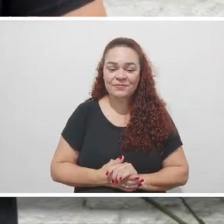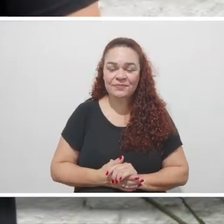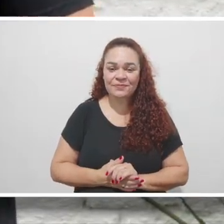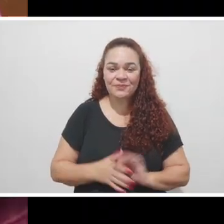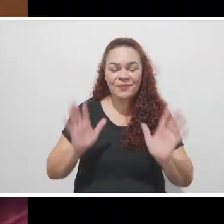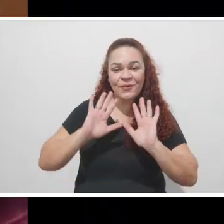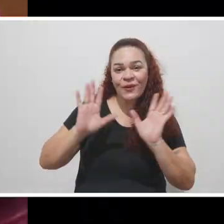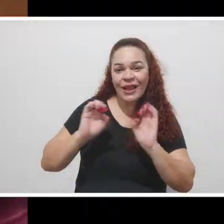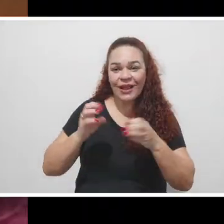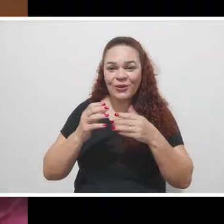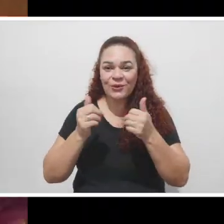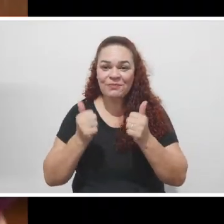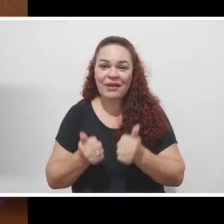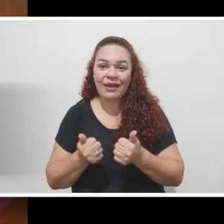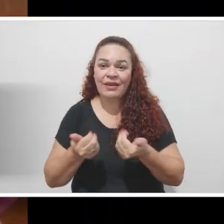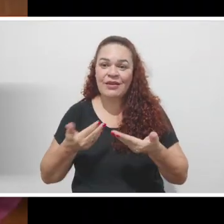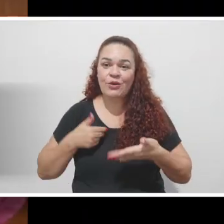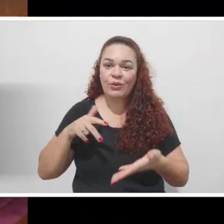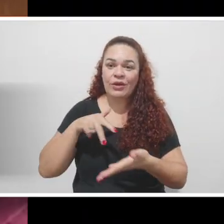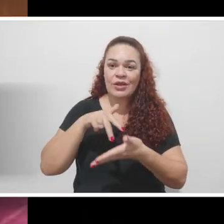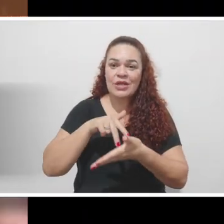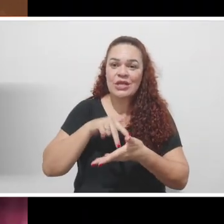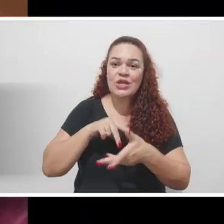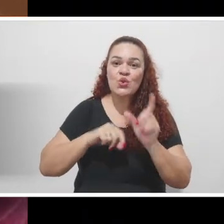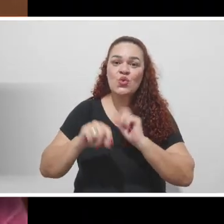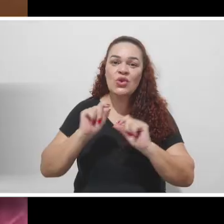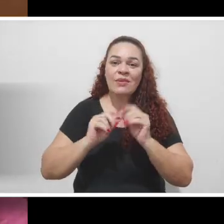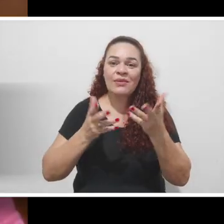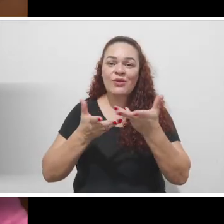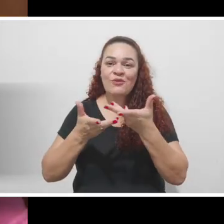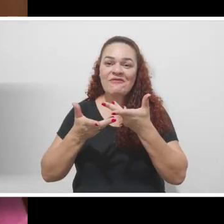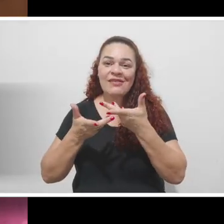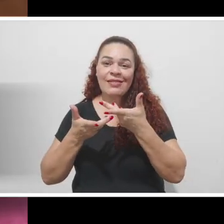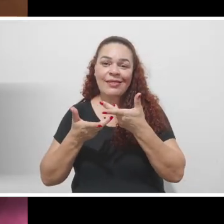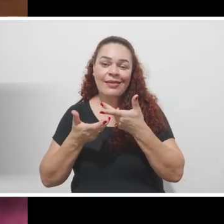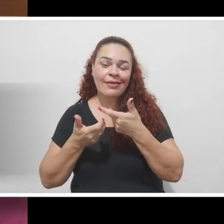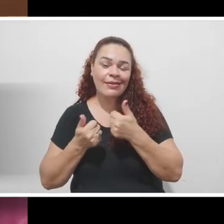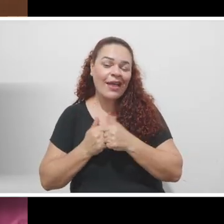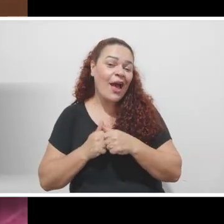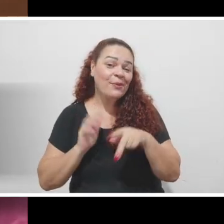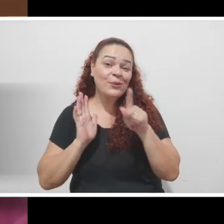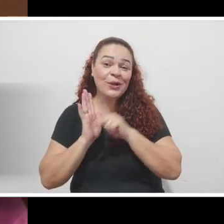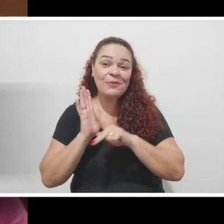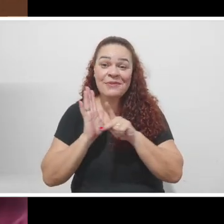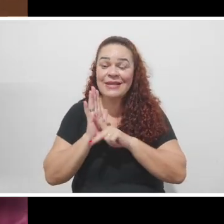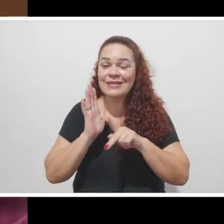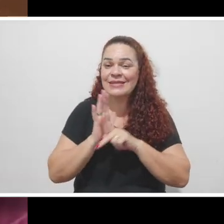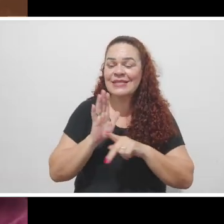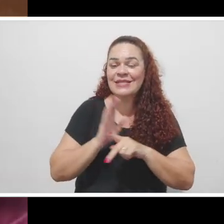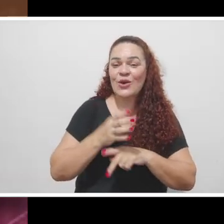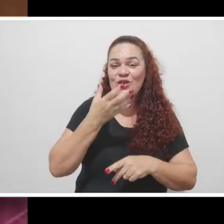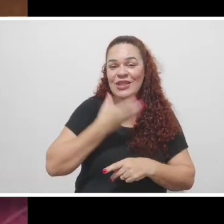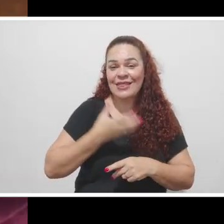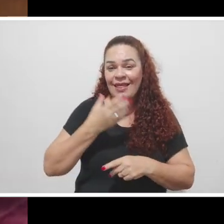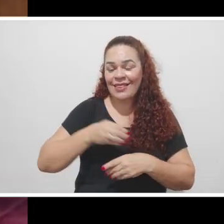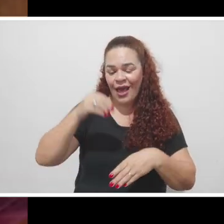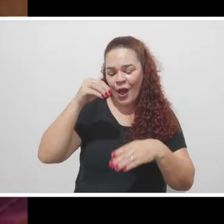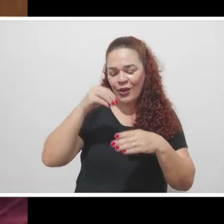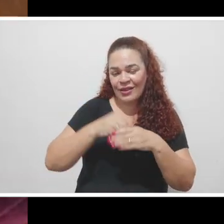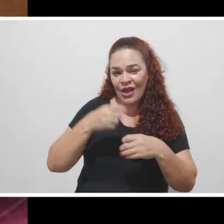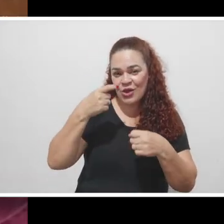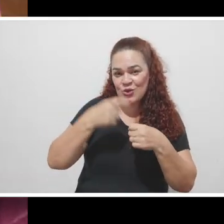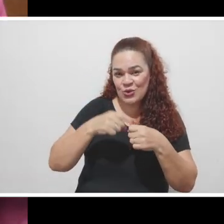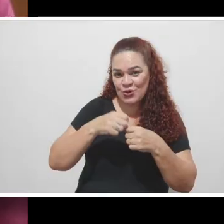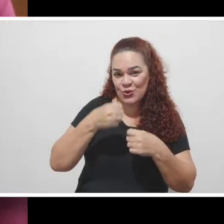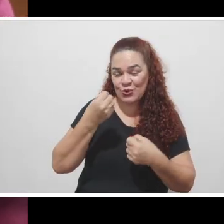chegar. Olá, gente, tudo bem? Estou aqui para convidar vocês para uma parte da programação de Natal que vai ter